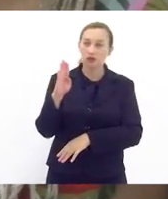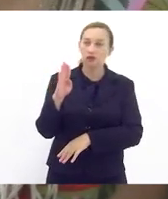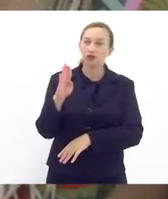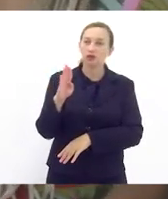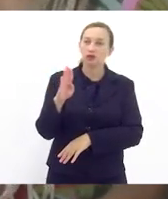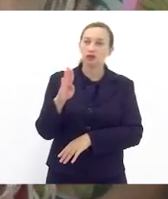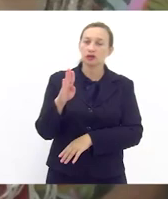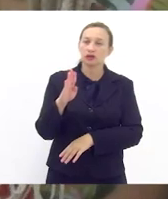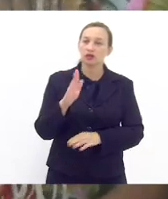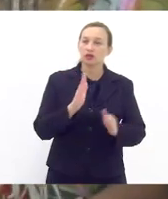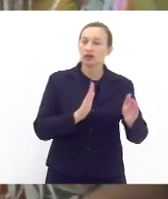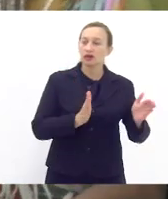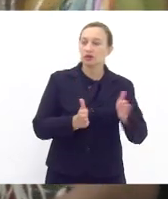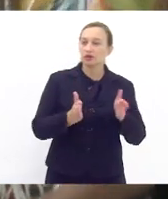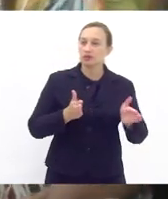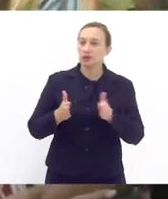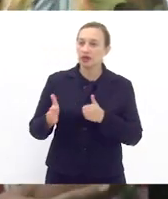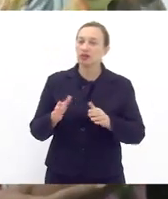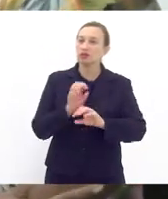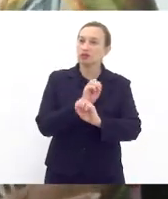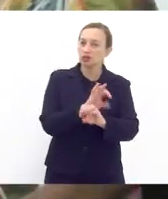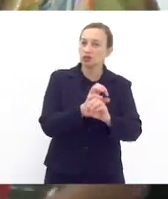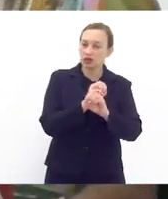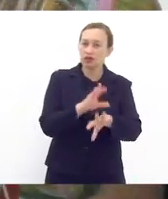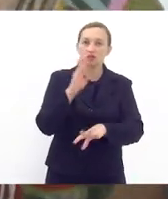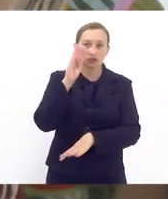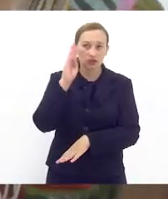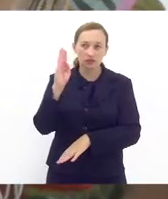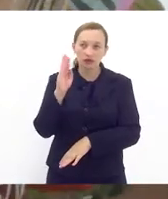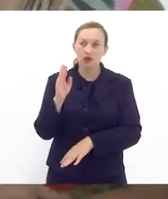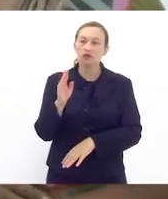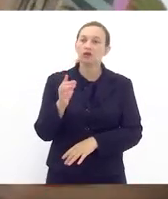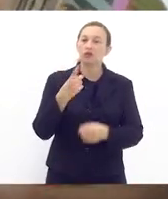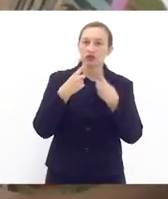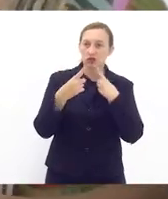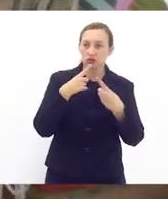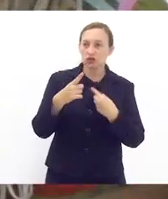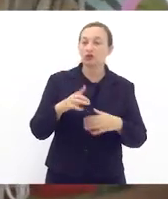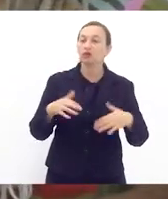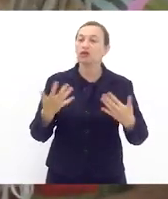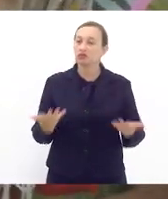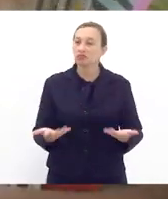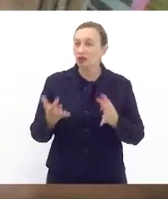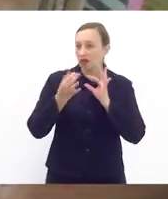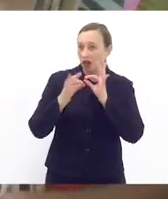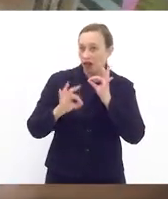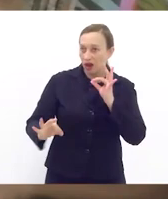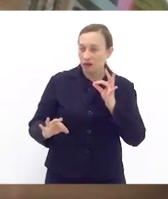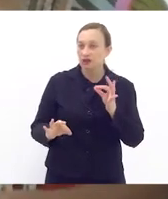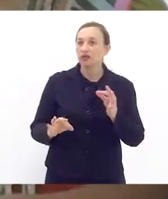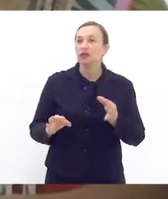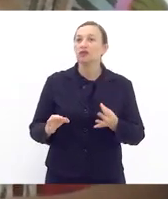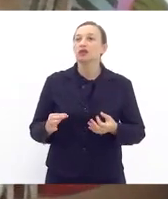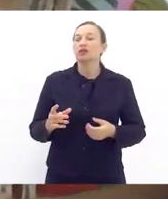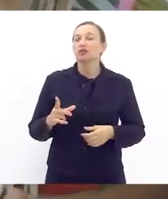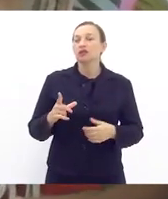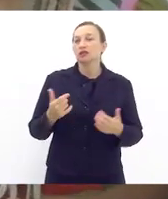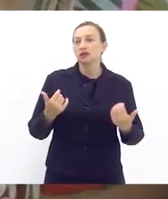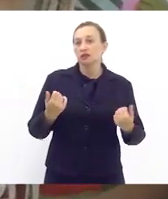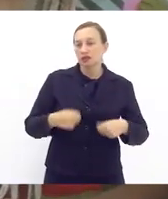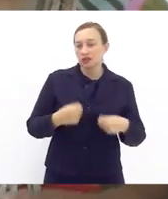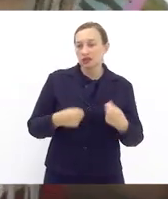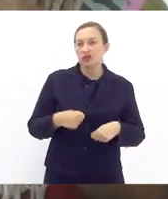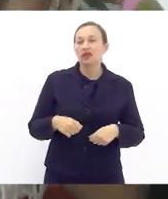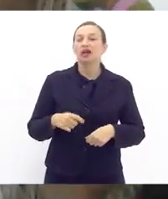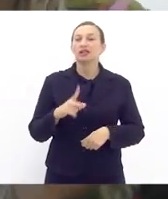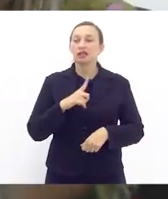que garante as conferências né de educação que são fundamentais para fazer o debate não quero estender muito porque existe uma necessidade aqui